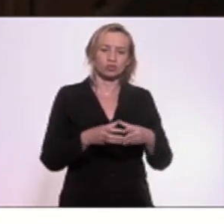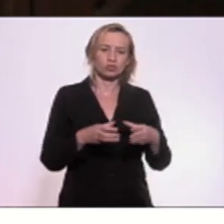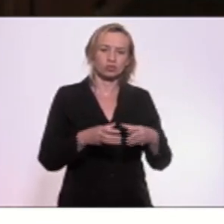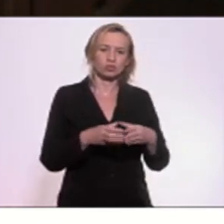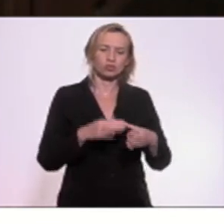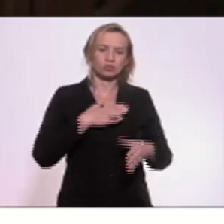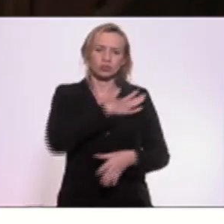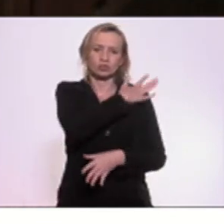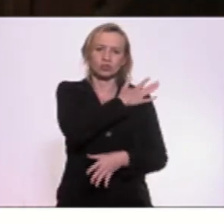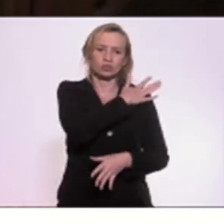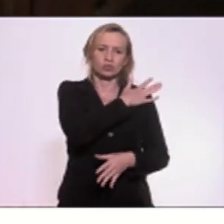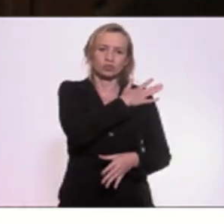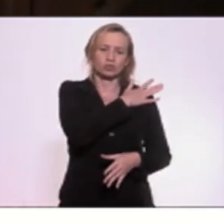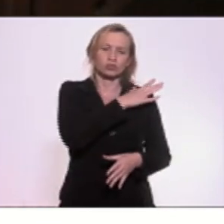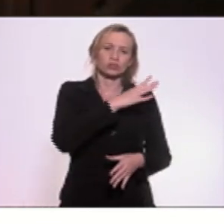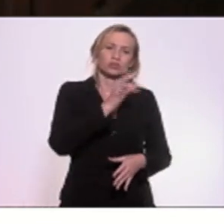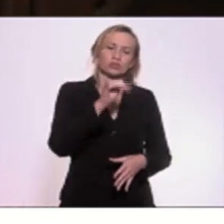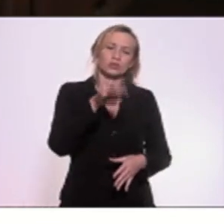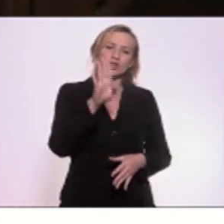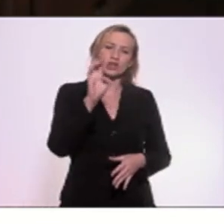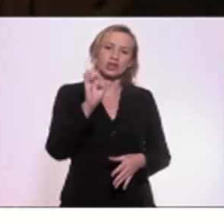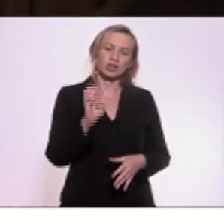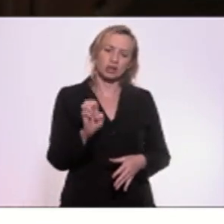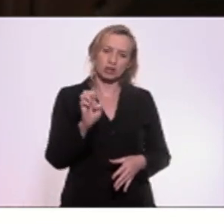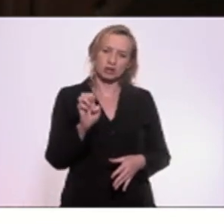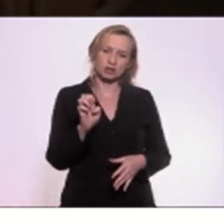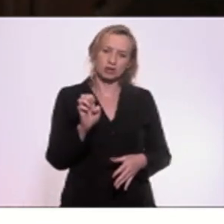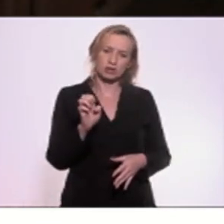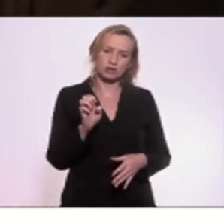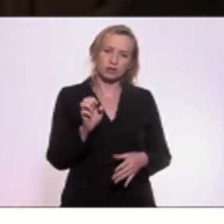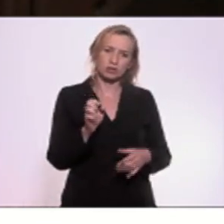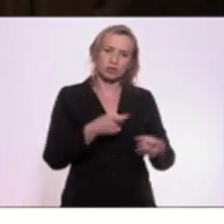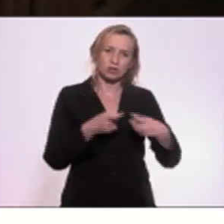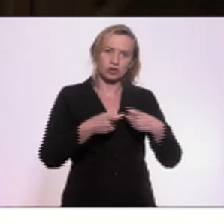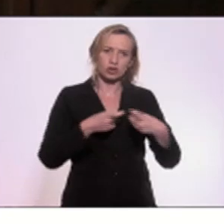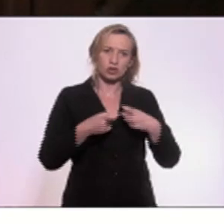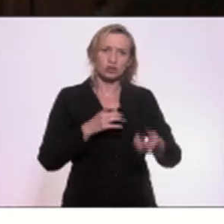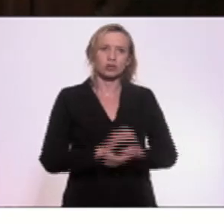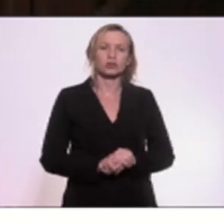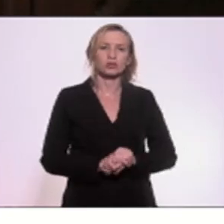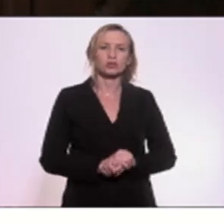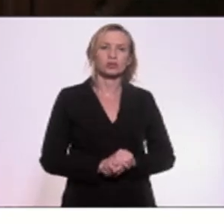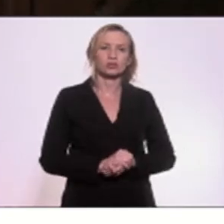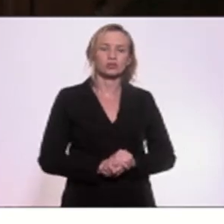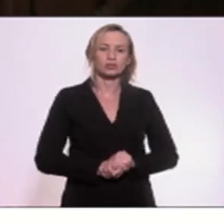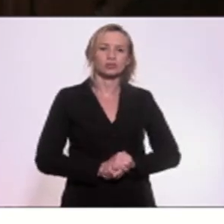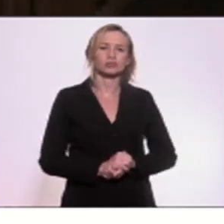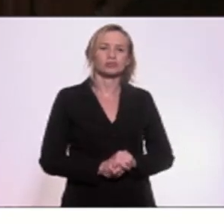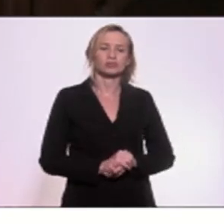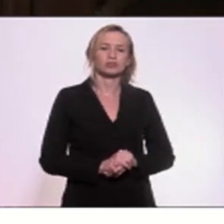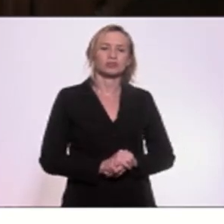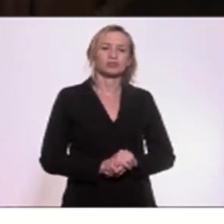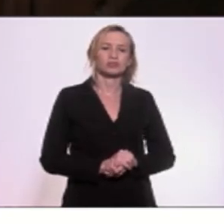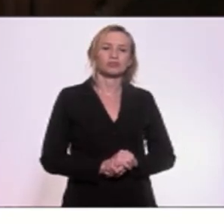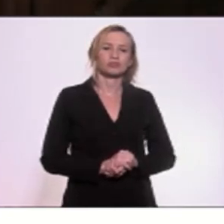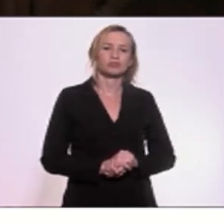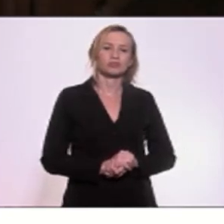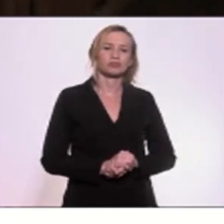Hoje, não. Os mesmos procedimentos, de forma mais refinada,